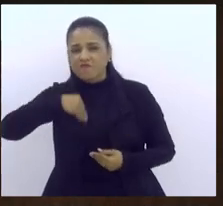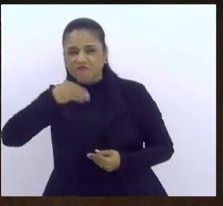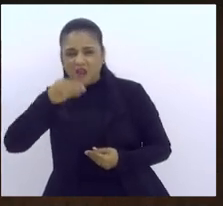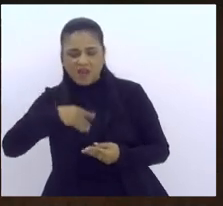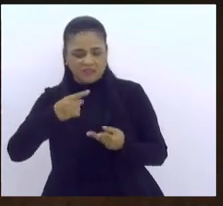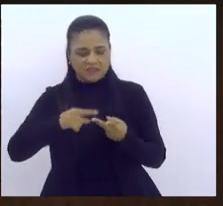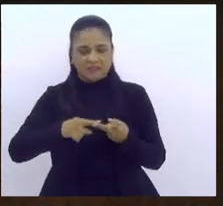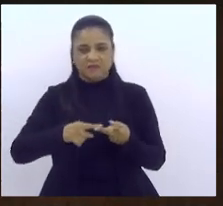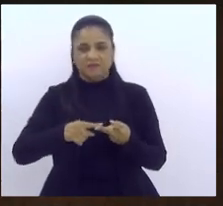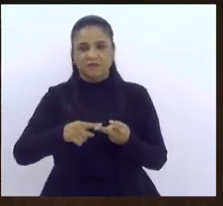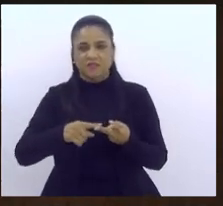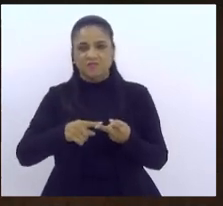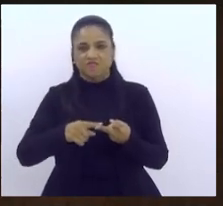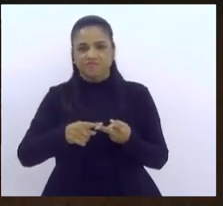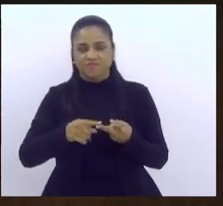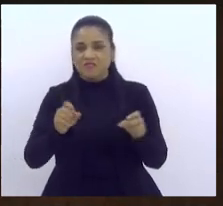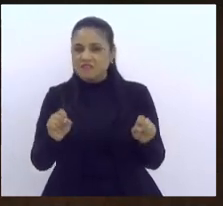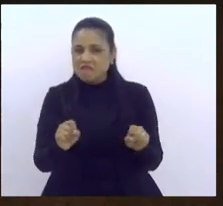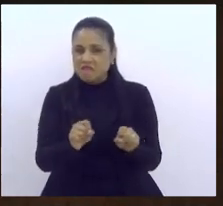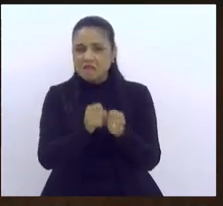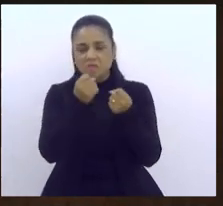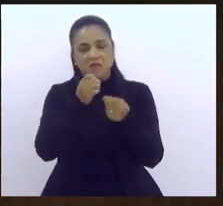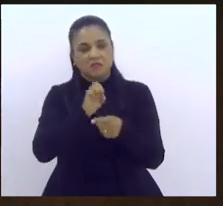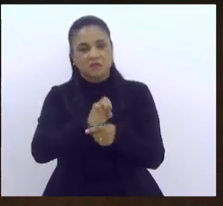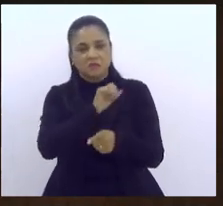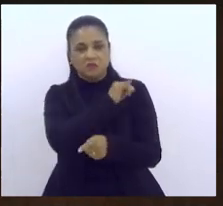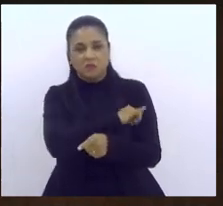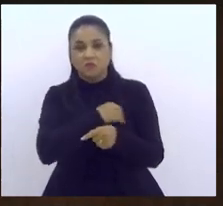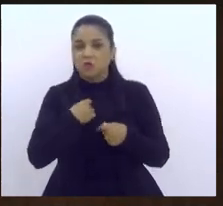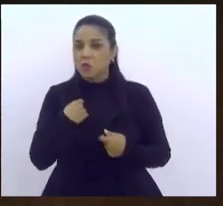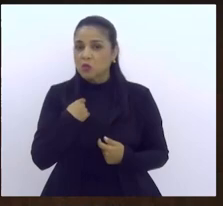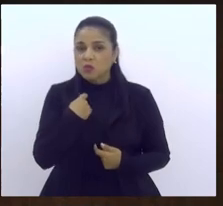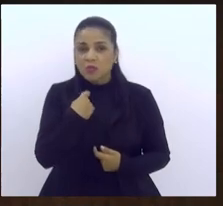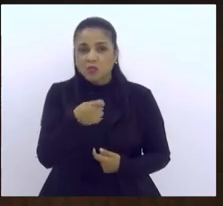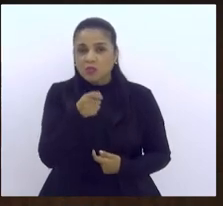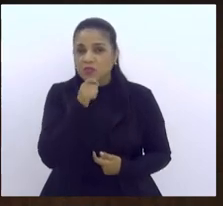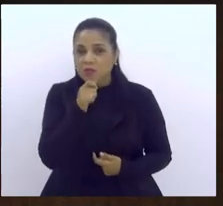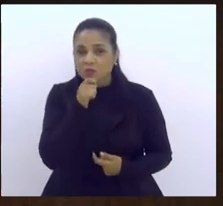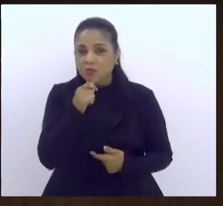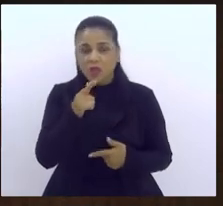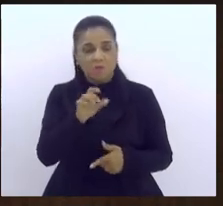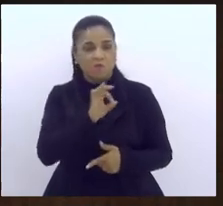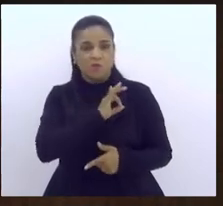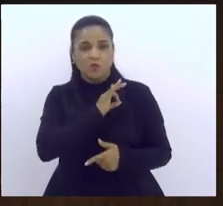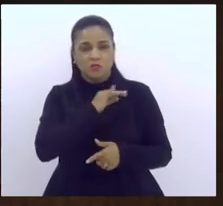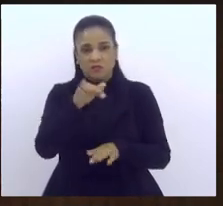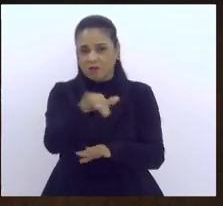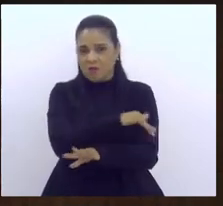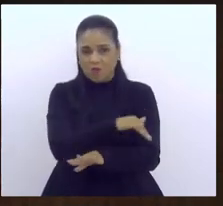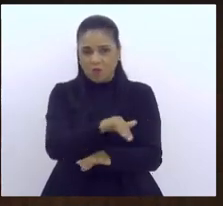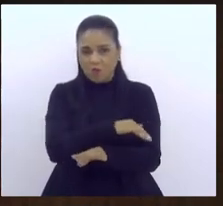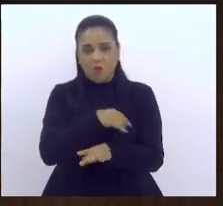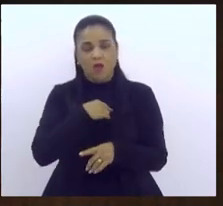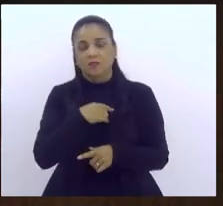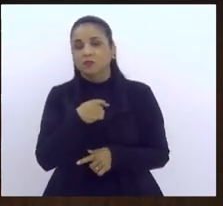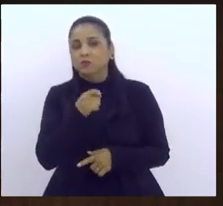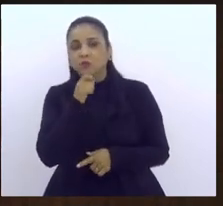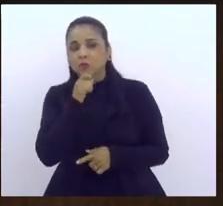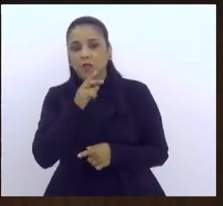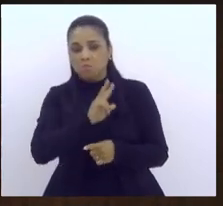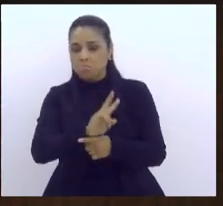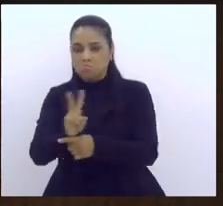nesse Estado. Pelo simples fato de não haver ostensividade, de não haver polícia na rua, de não haver presença